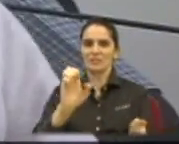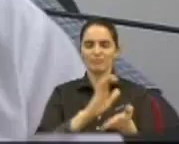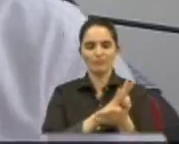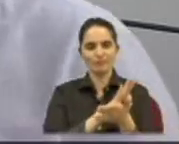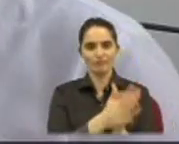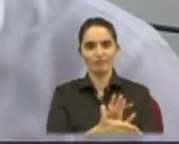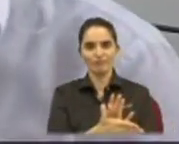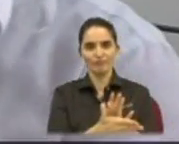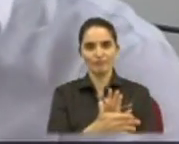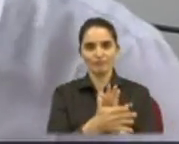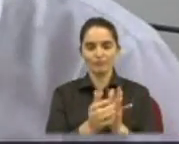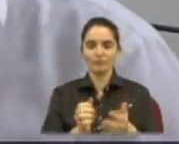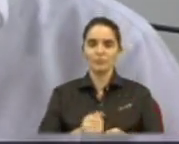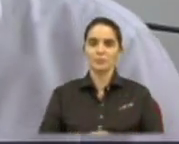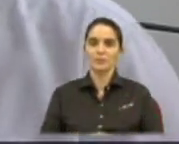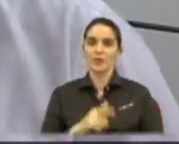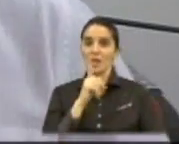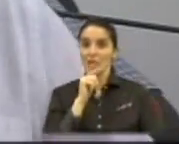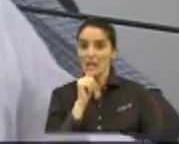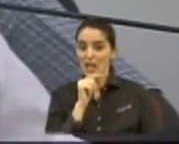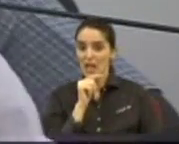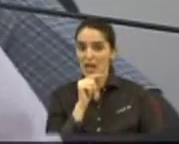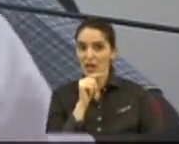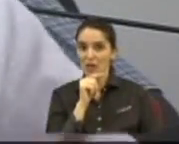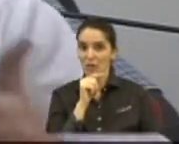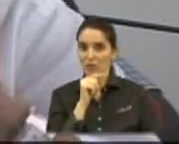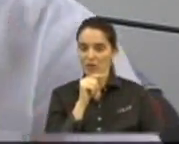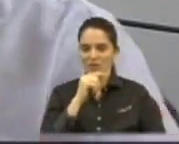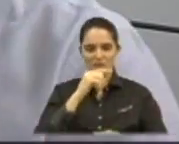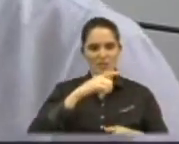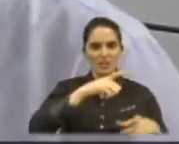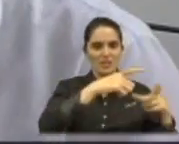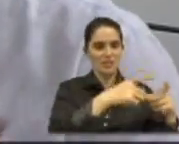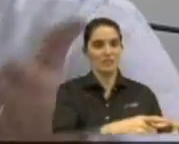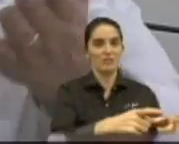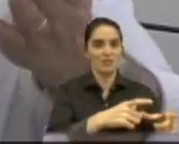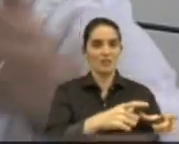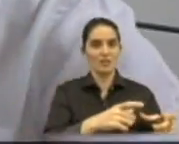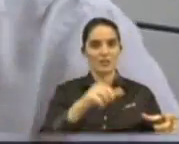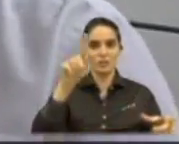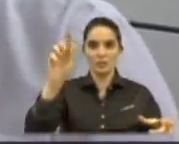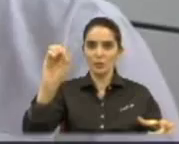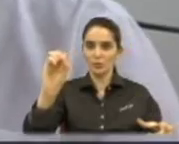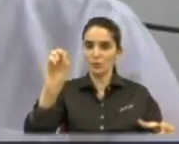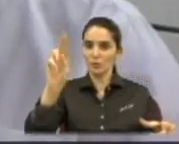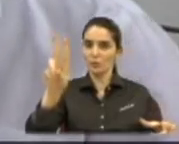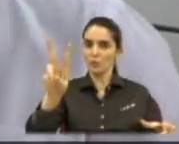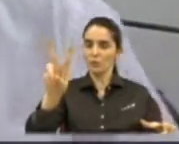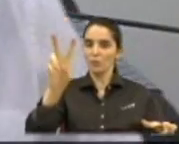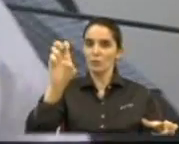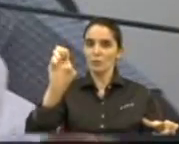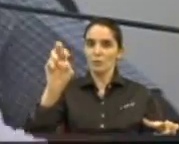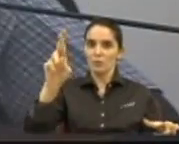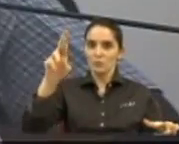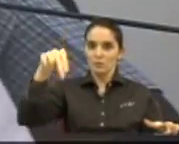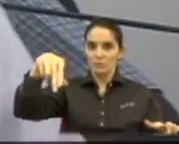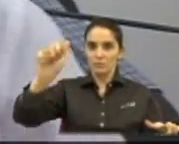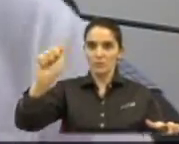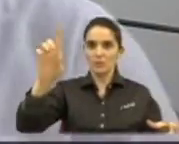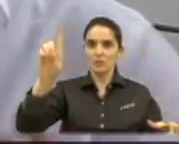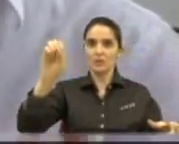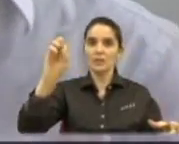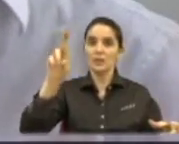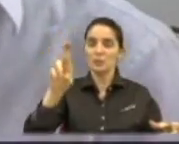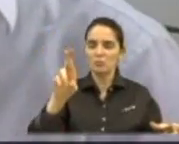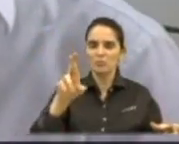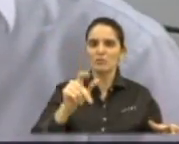água a muitas cidades, dentre elas o governador Valadares. E eu, senhor presidente, vereador Ronei, depois do que eu vi,